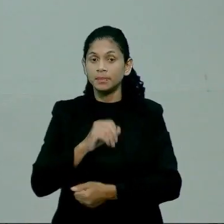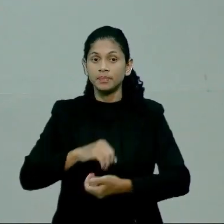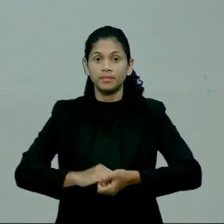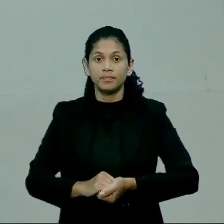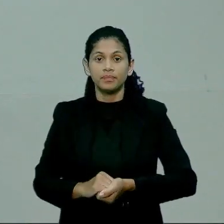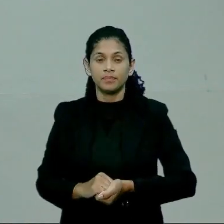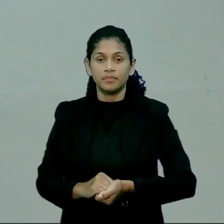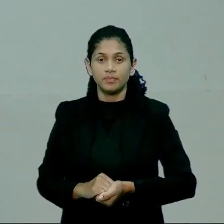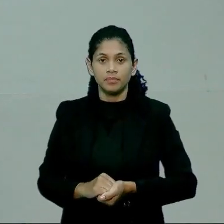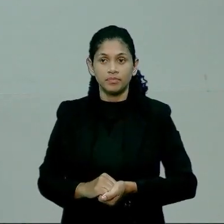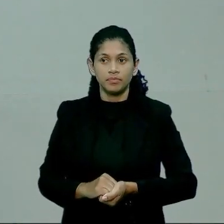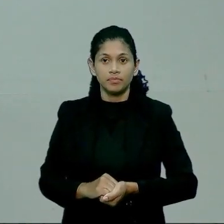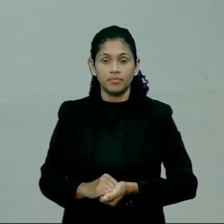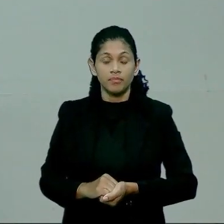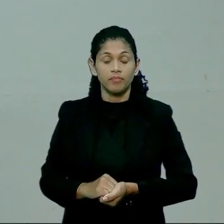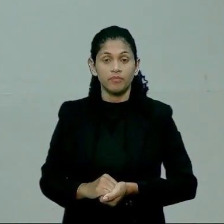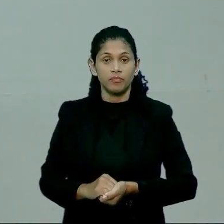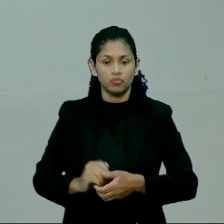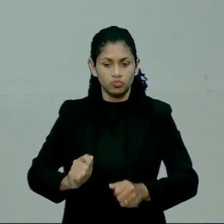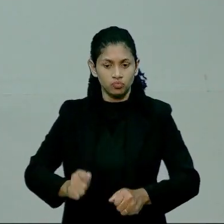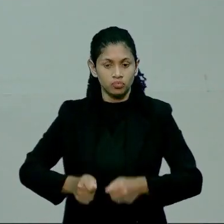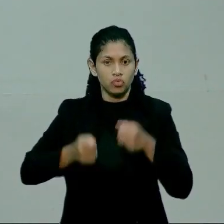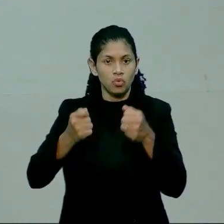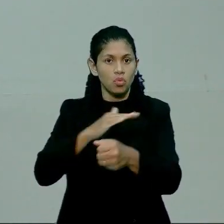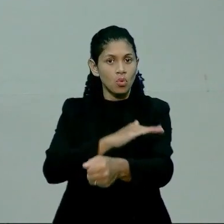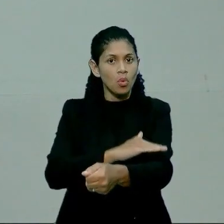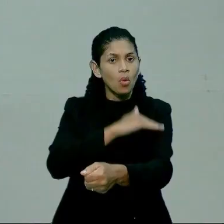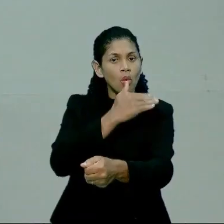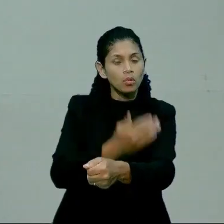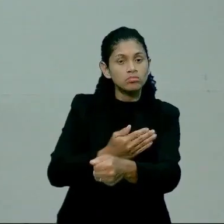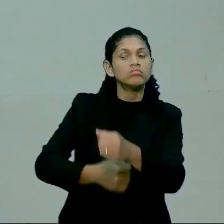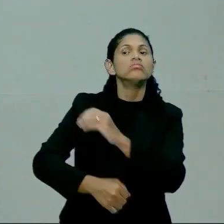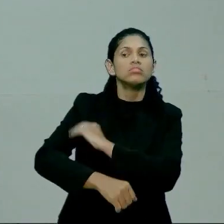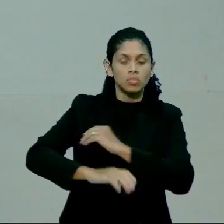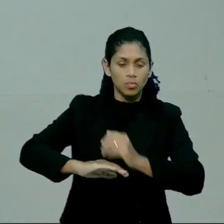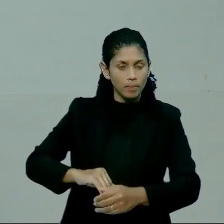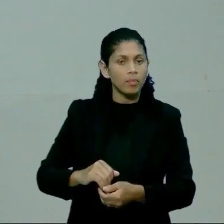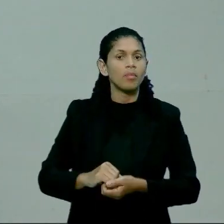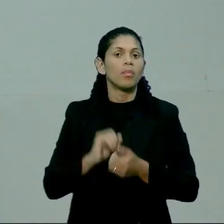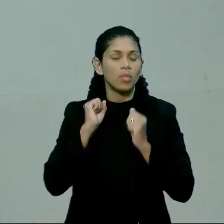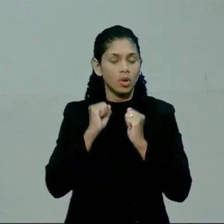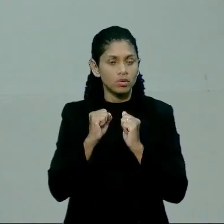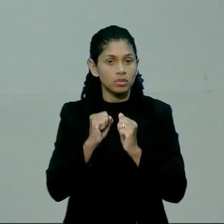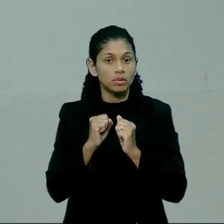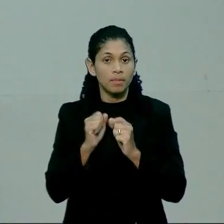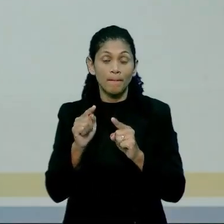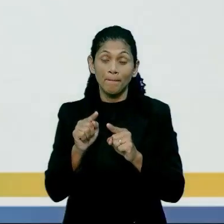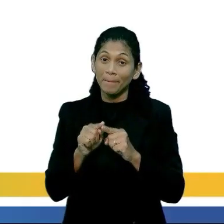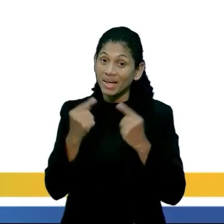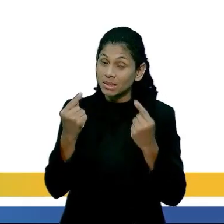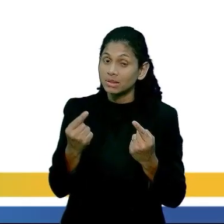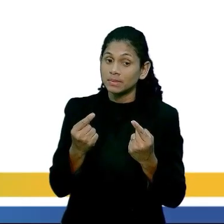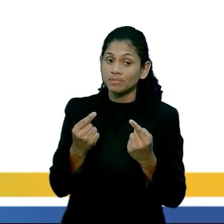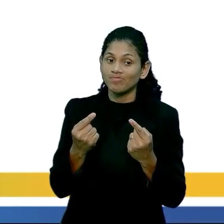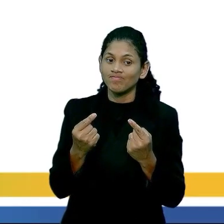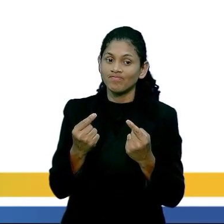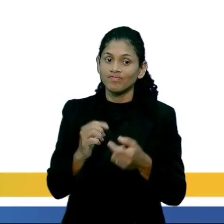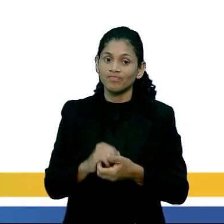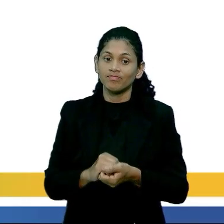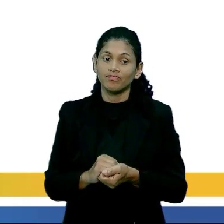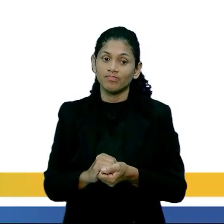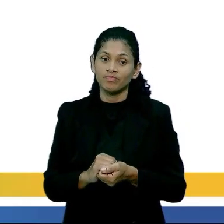mas vai fortalecer? A depender do direcionamento, pode fortalecer, e isso é eficaz. Mas,